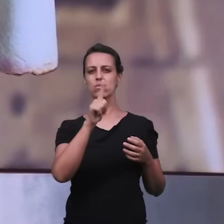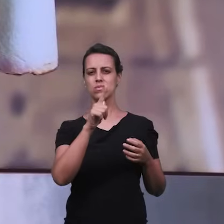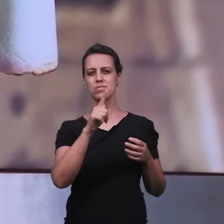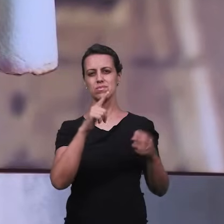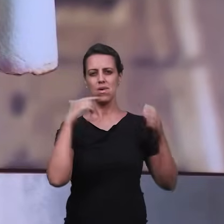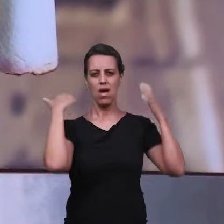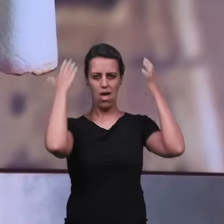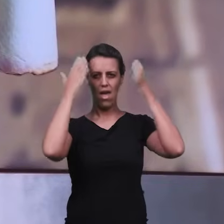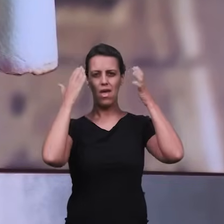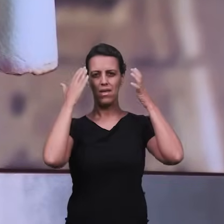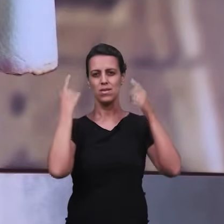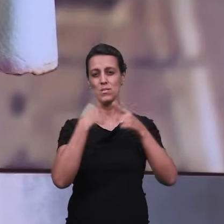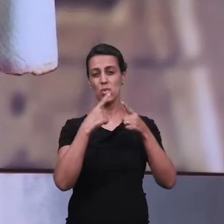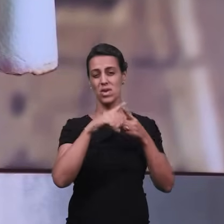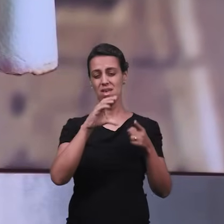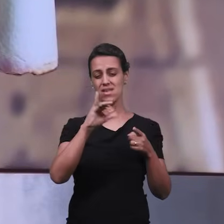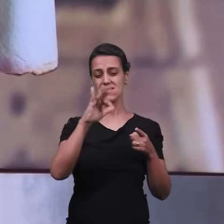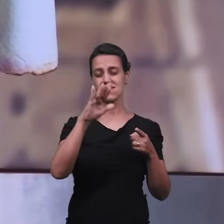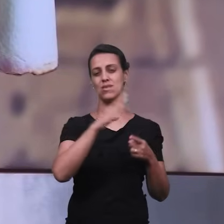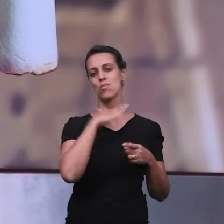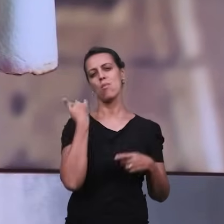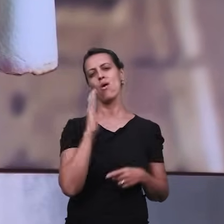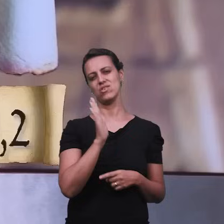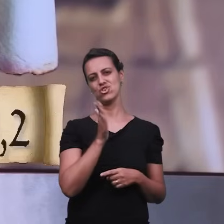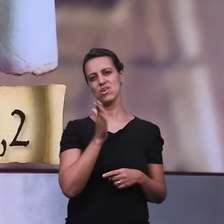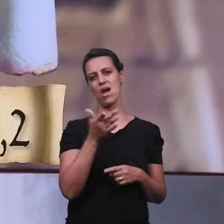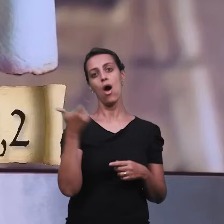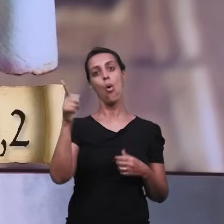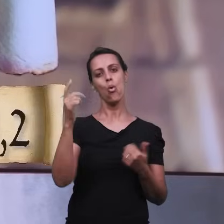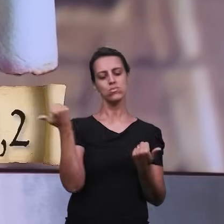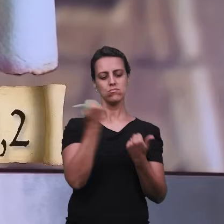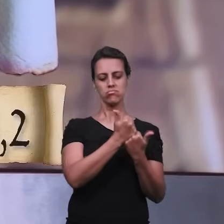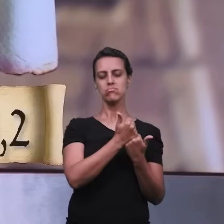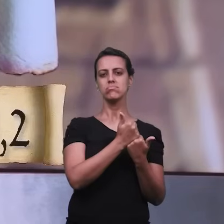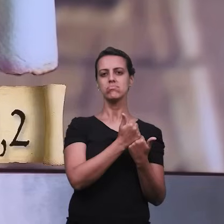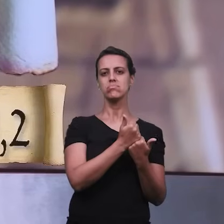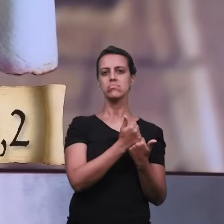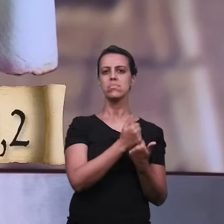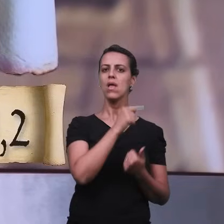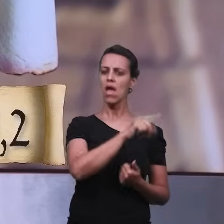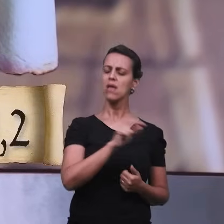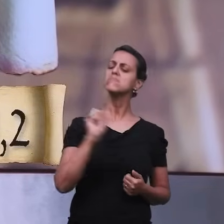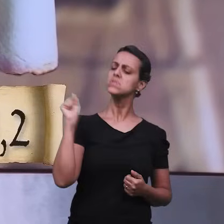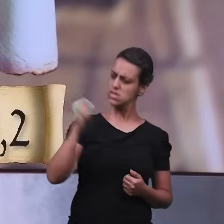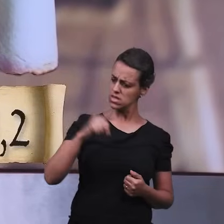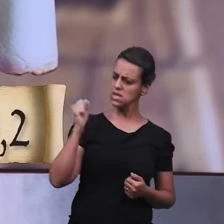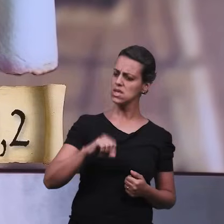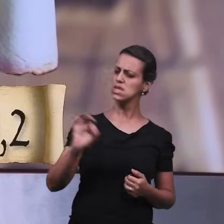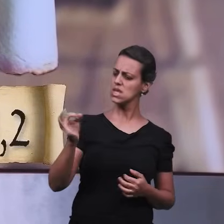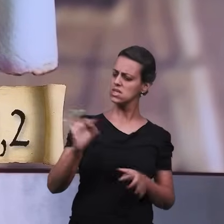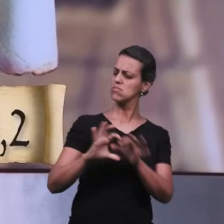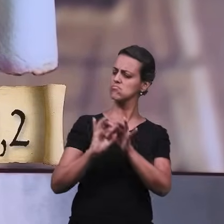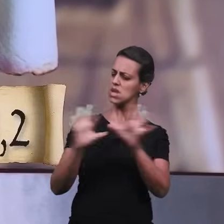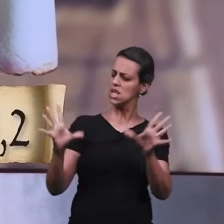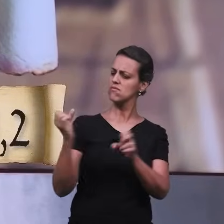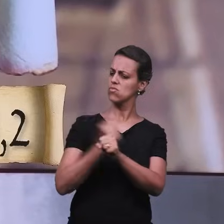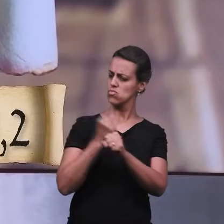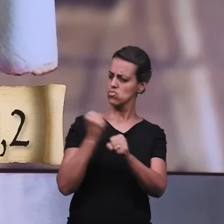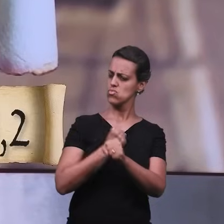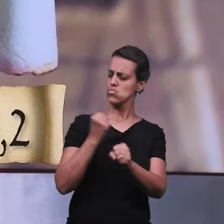morto nesse tempo, e o novo rei da Pérsia confirmou as ordens de Ciro, e que era